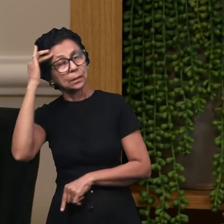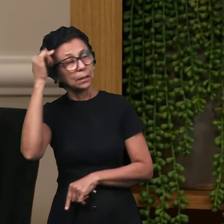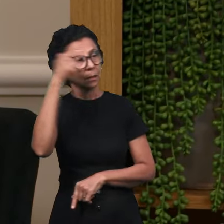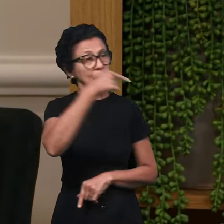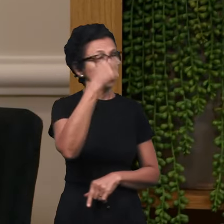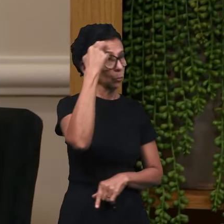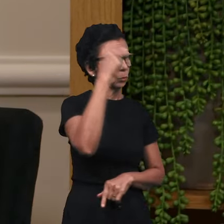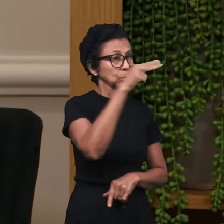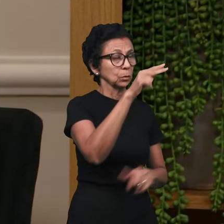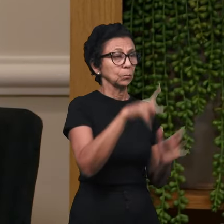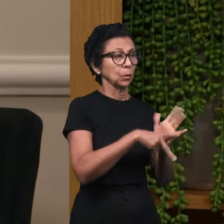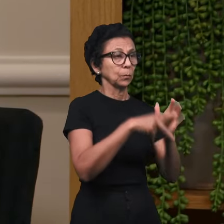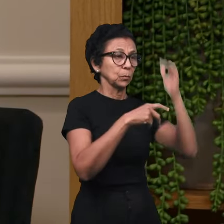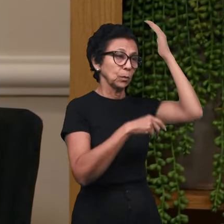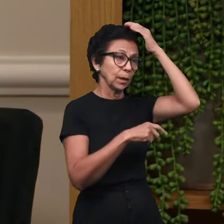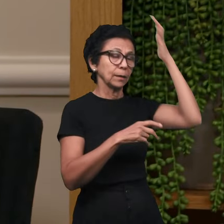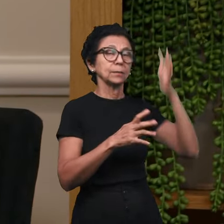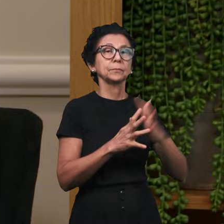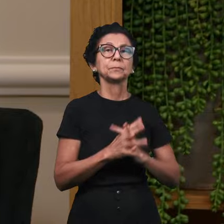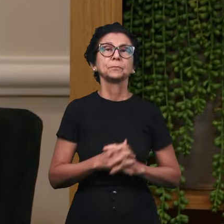né, pastor Arley, desculpe,